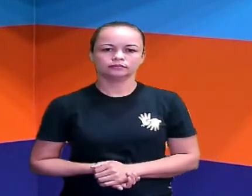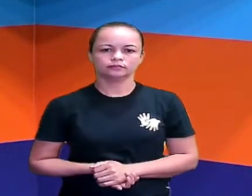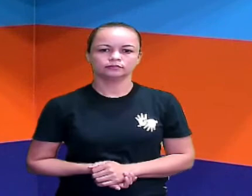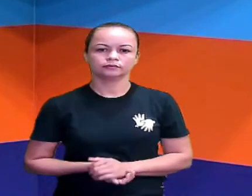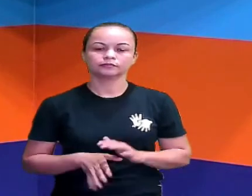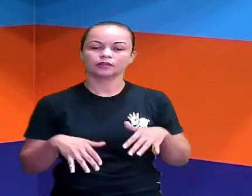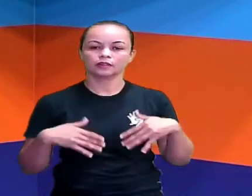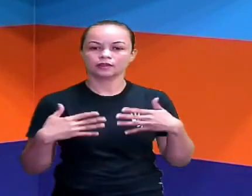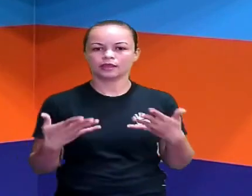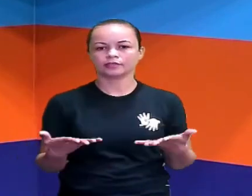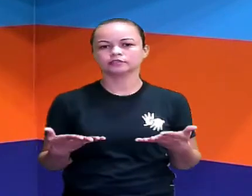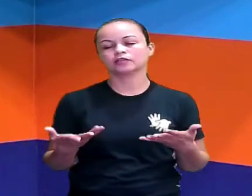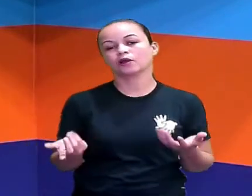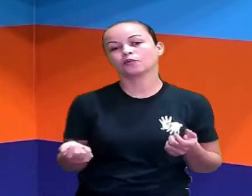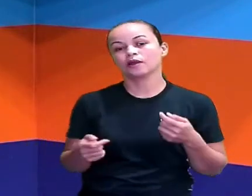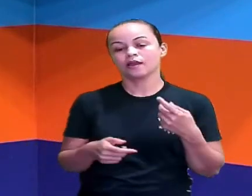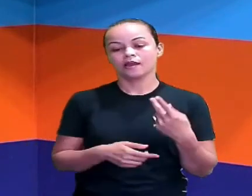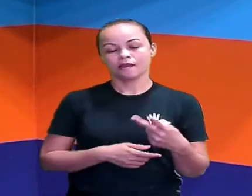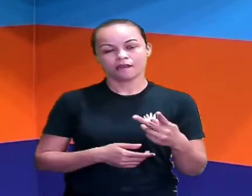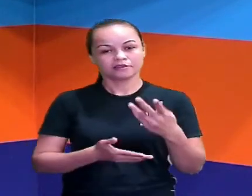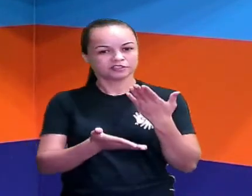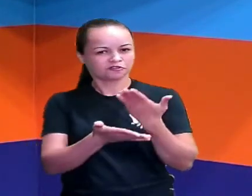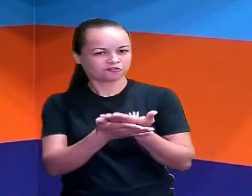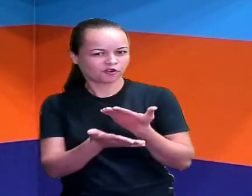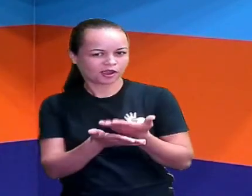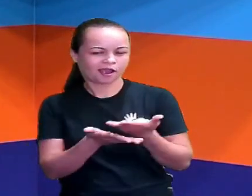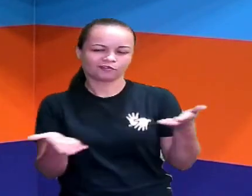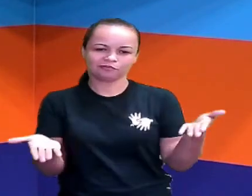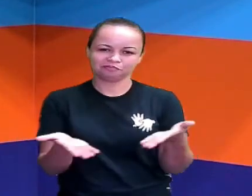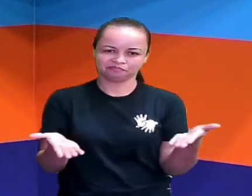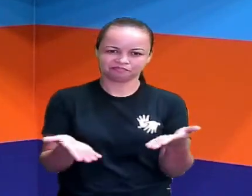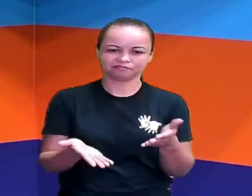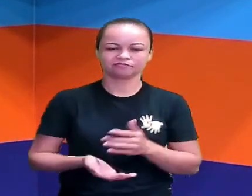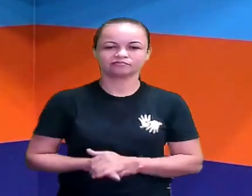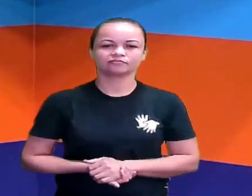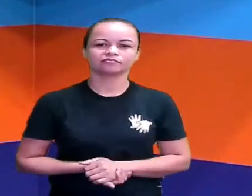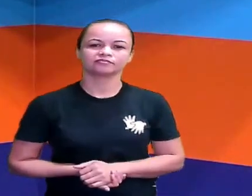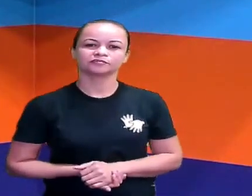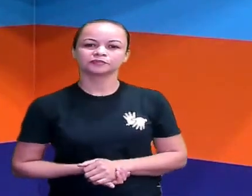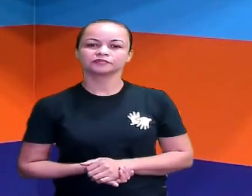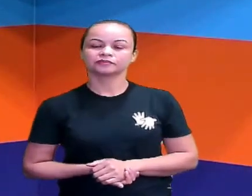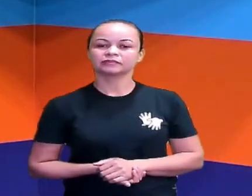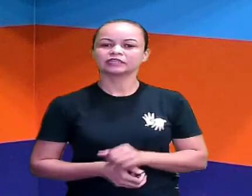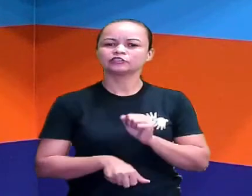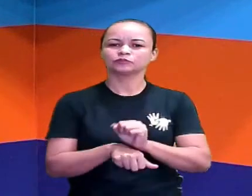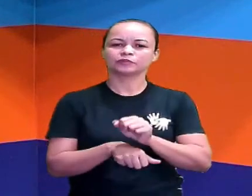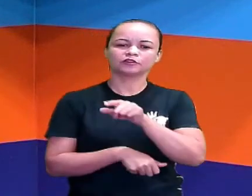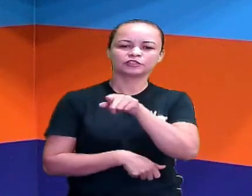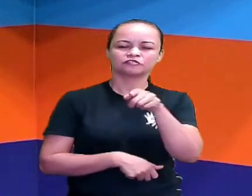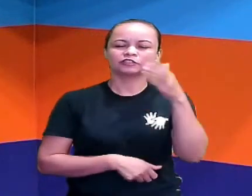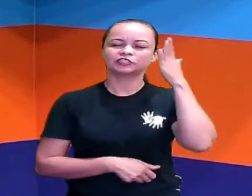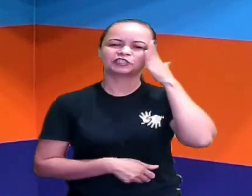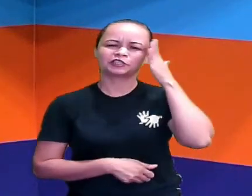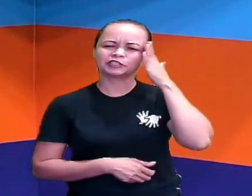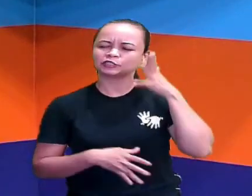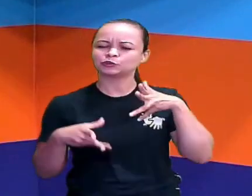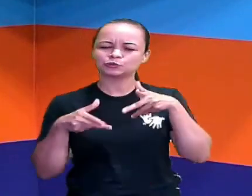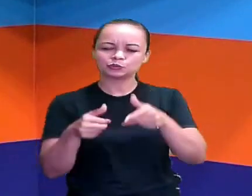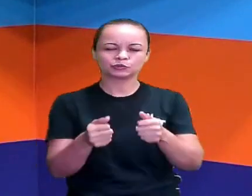Então, pessoal, essa foi a nossa aula de hoje, ok? Espero que vocês tenham entendido aí tudo